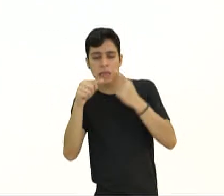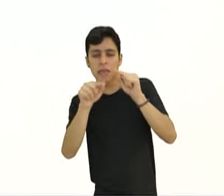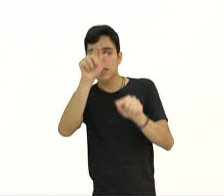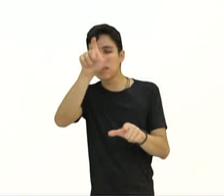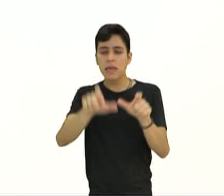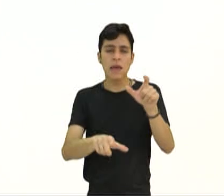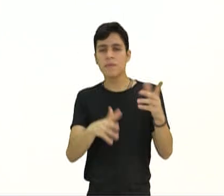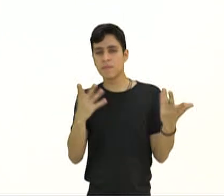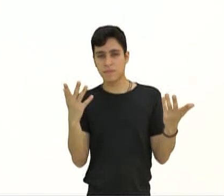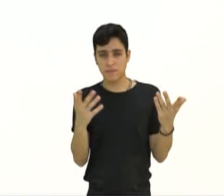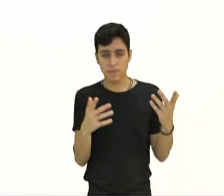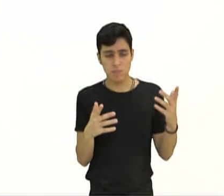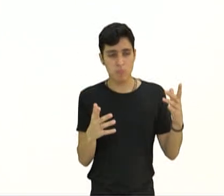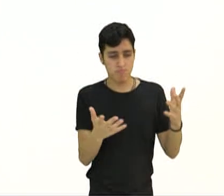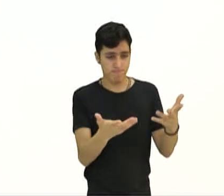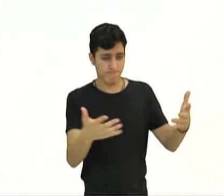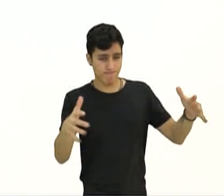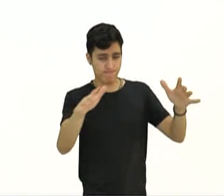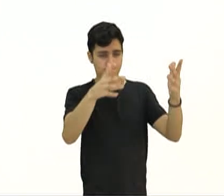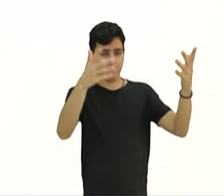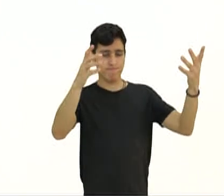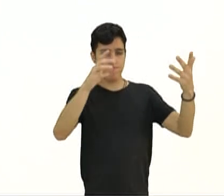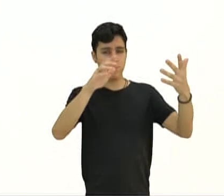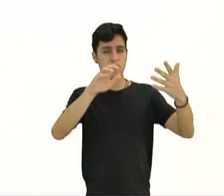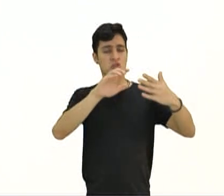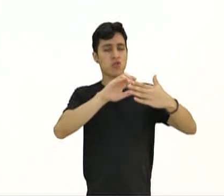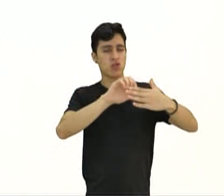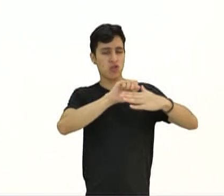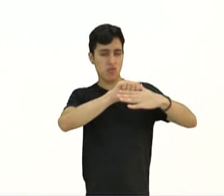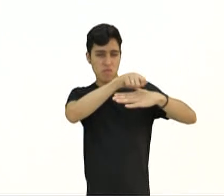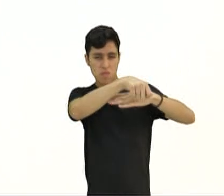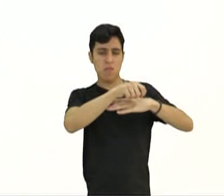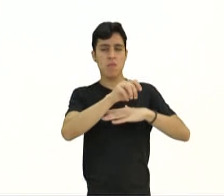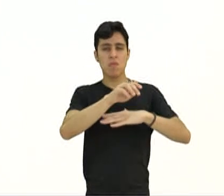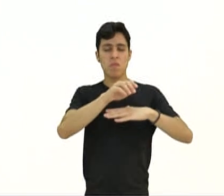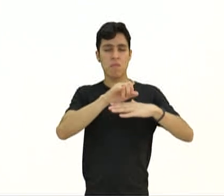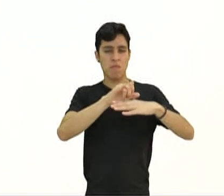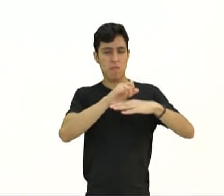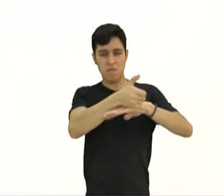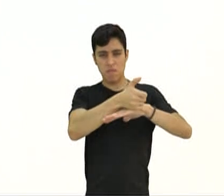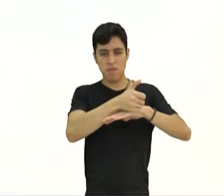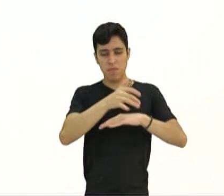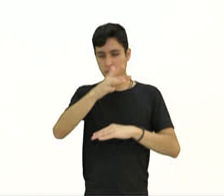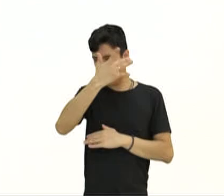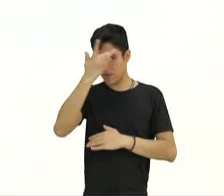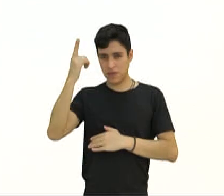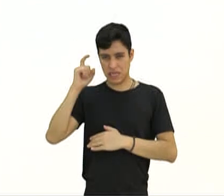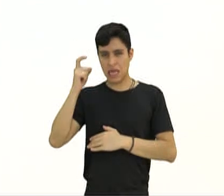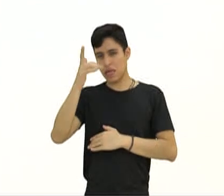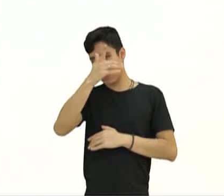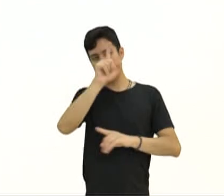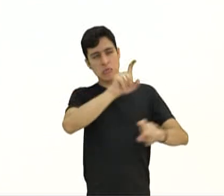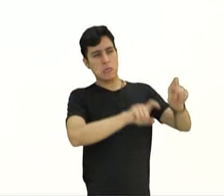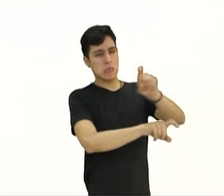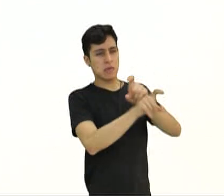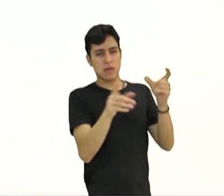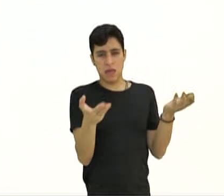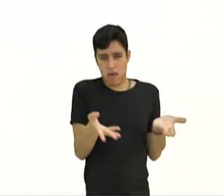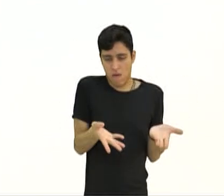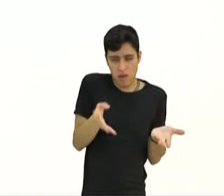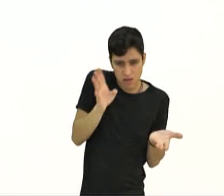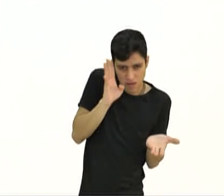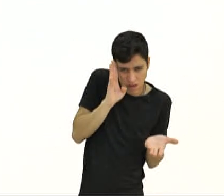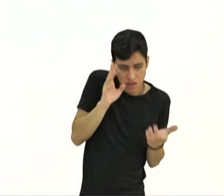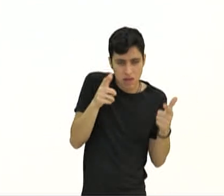A estátua em bronze de Carlos Drummond de Andrade voltou a ser alvo de pichadores na madrugada desta quarta-feira, no